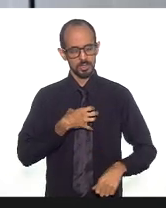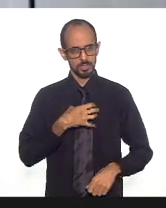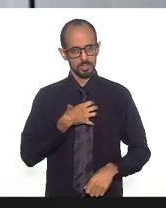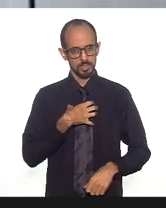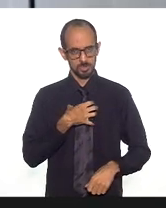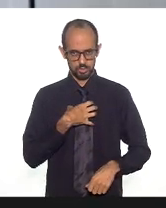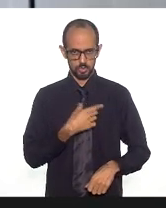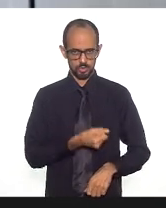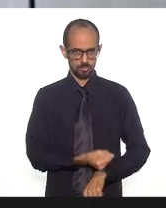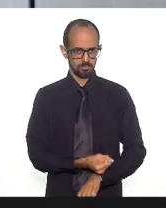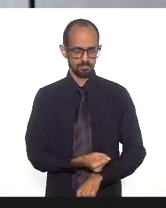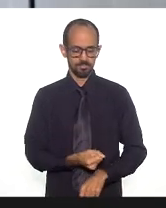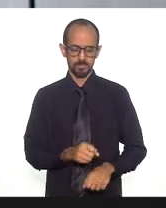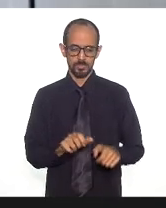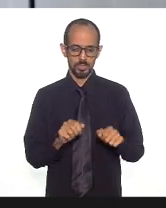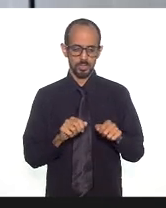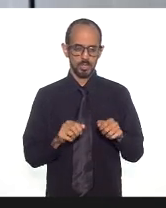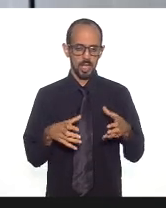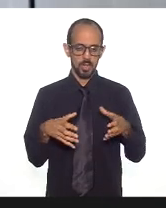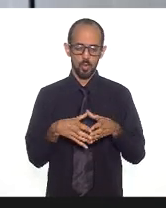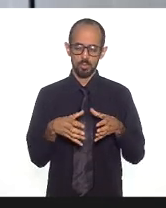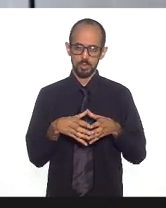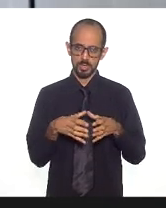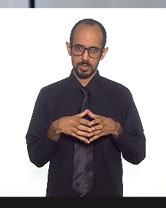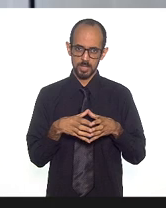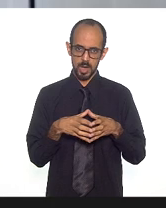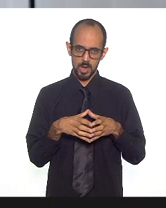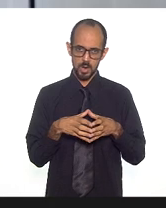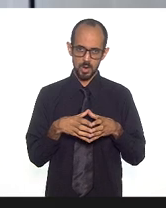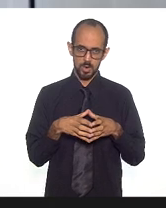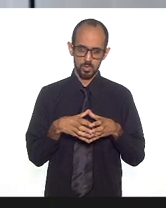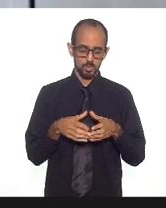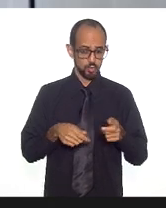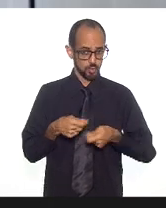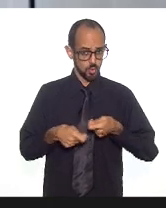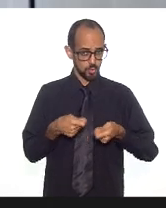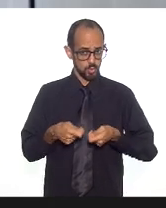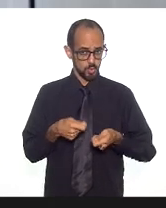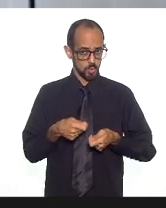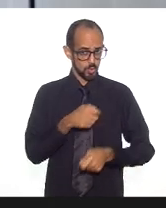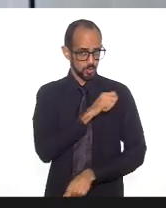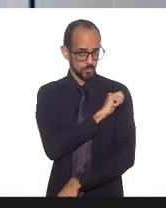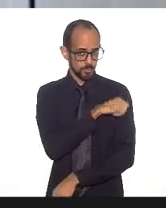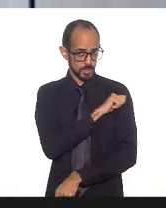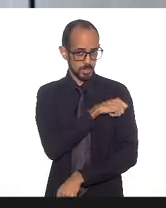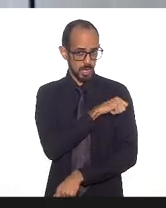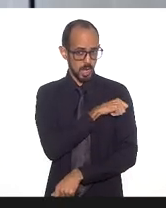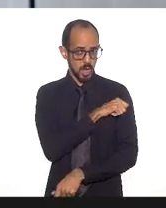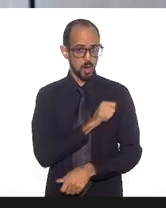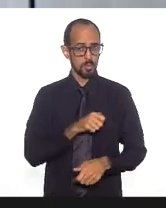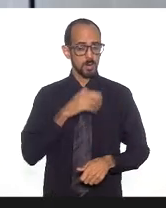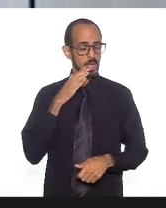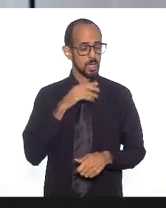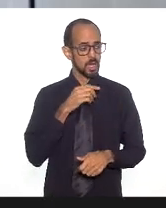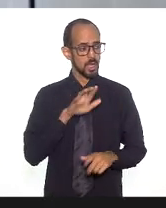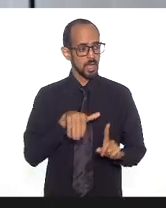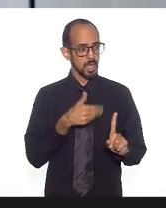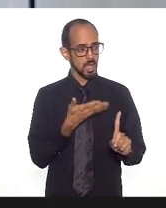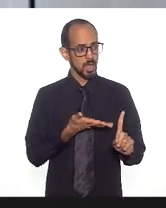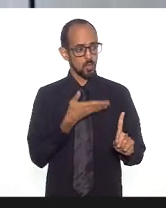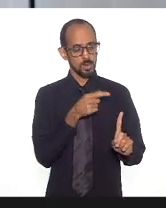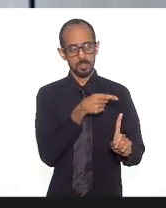né, a Comissão de Controle do Ajuste Fiscal, no sentido de reconhecer a essencialidade